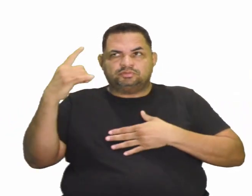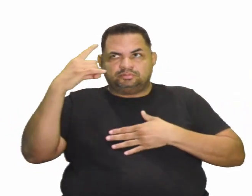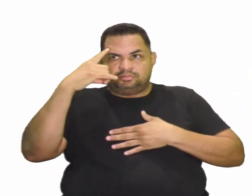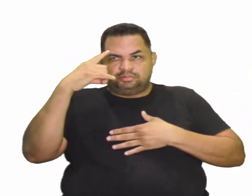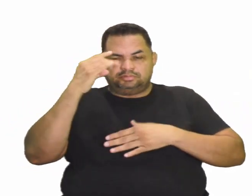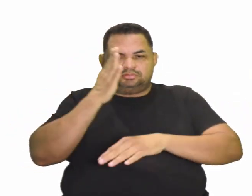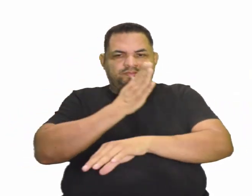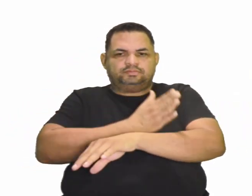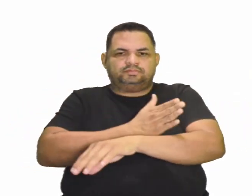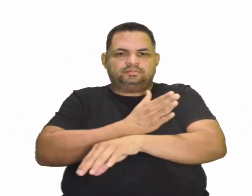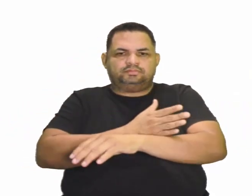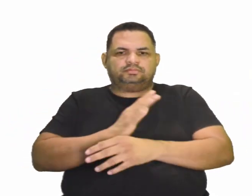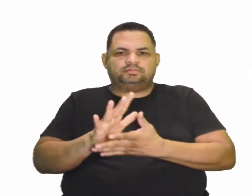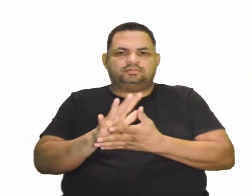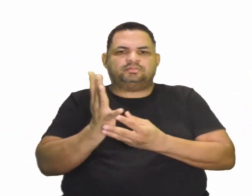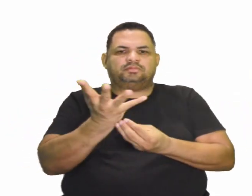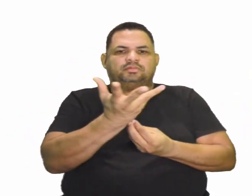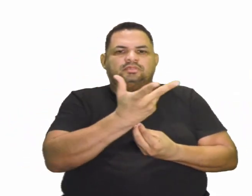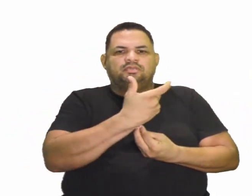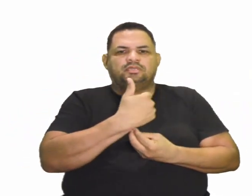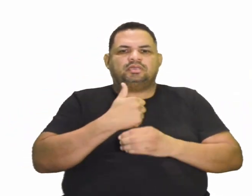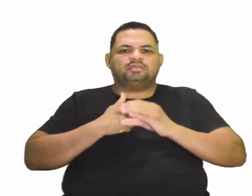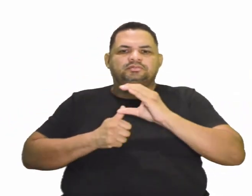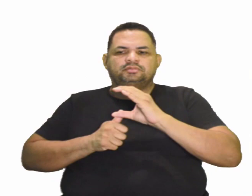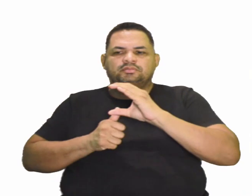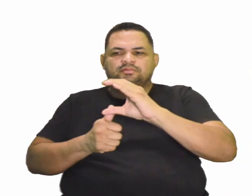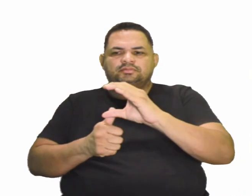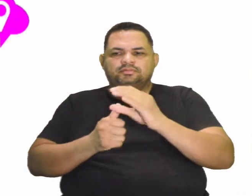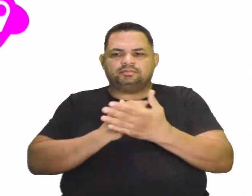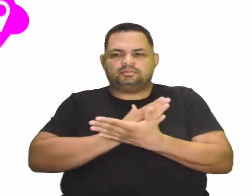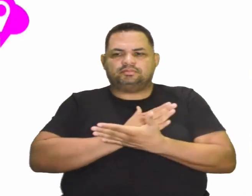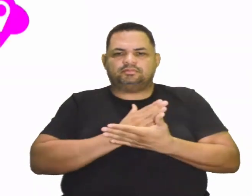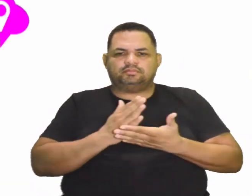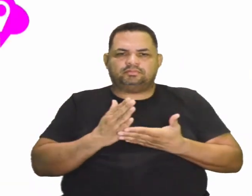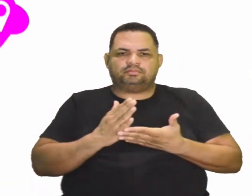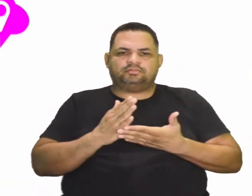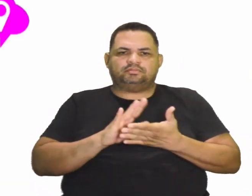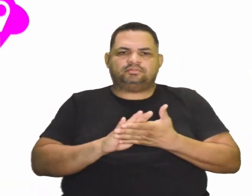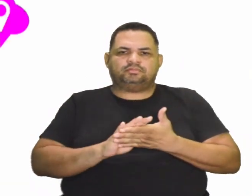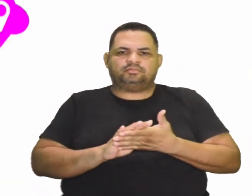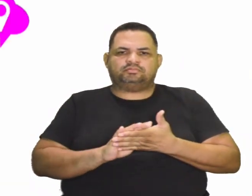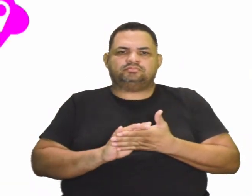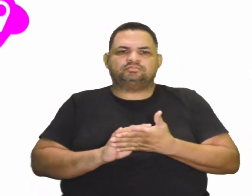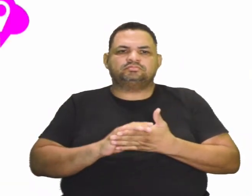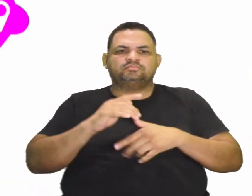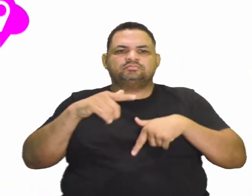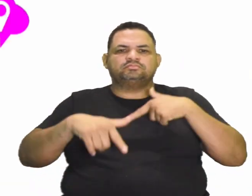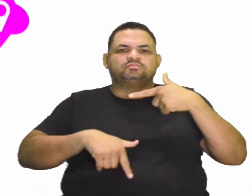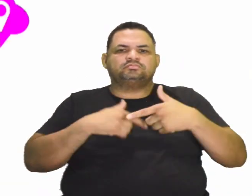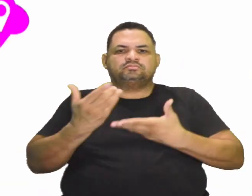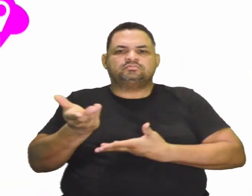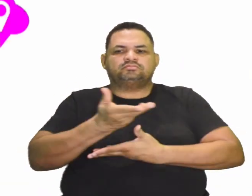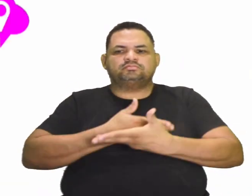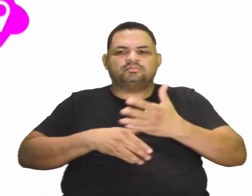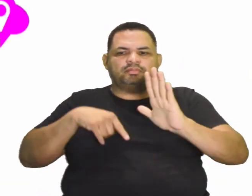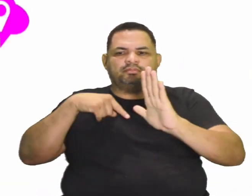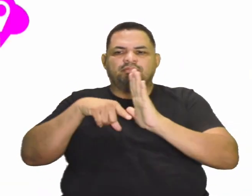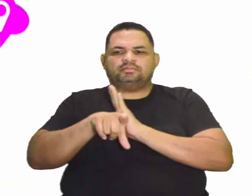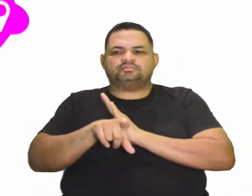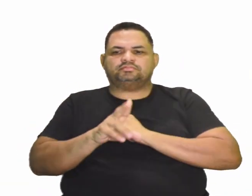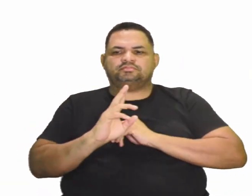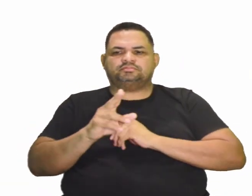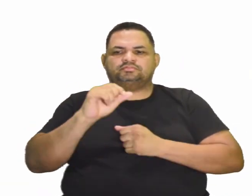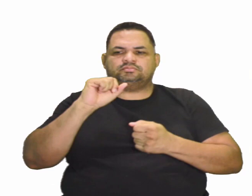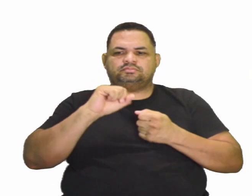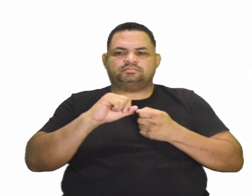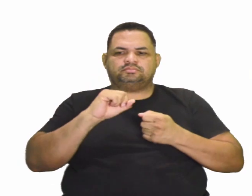Então, vamos já iniciar com uma atividade interativa, aquela pergunta que sempre faço para